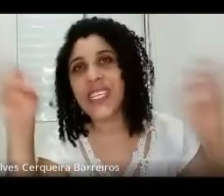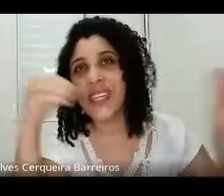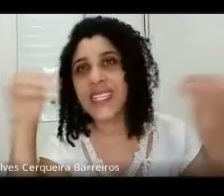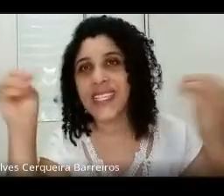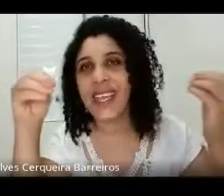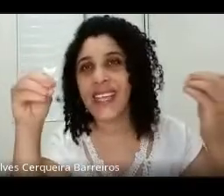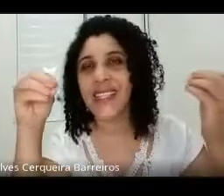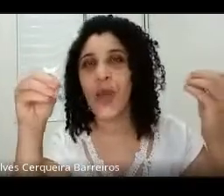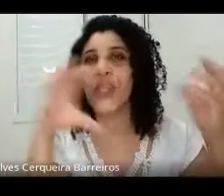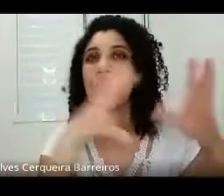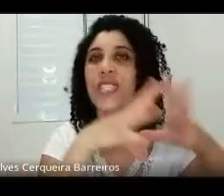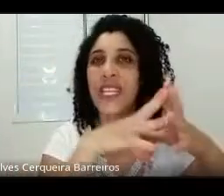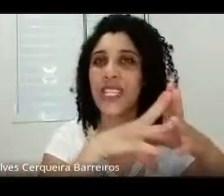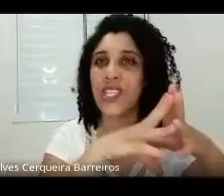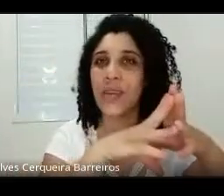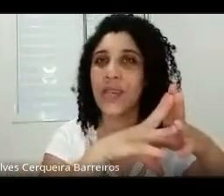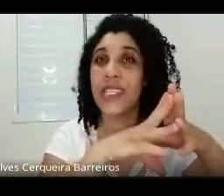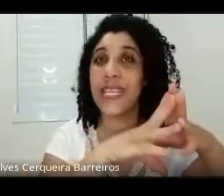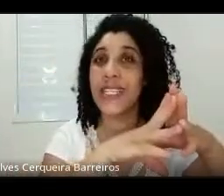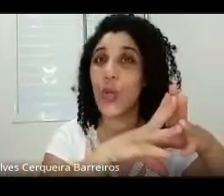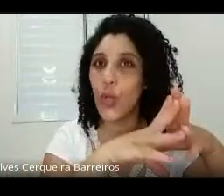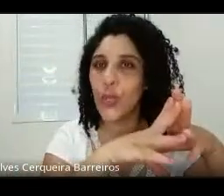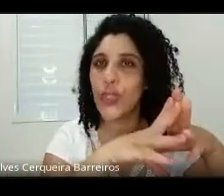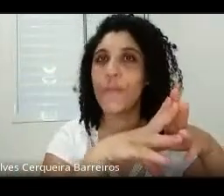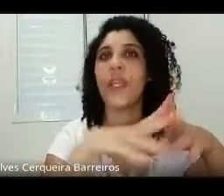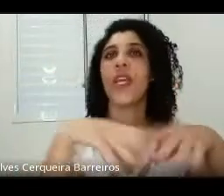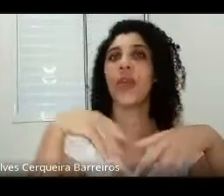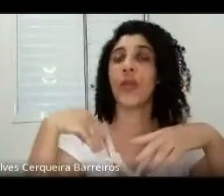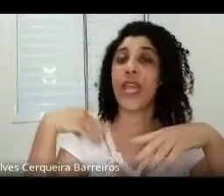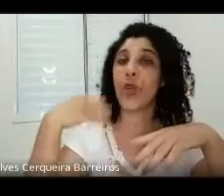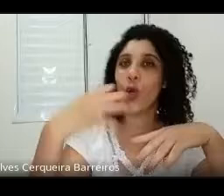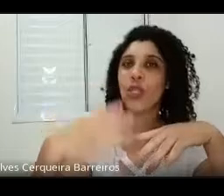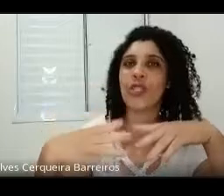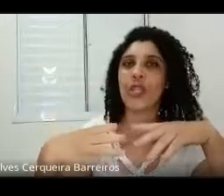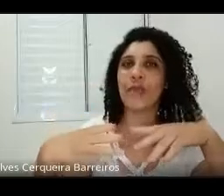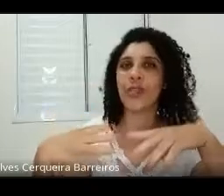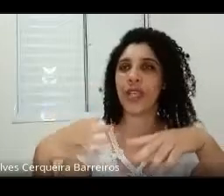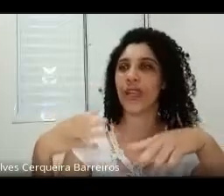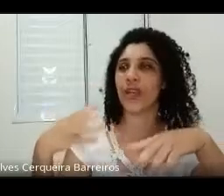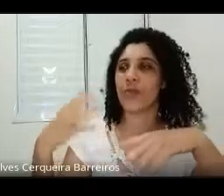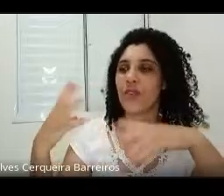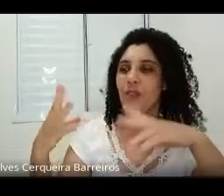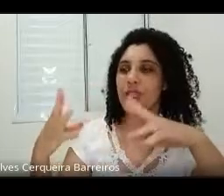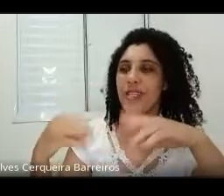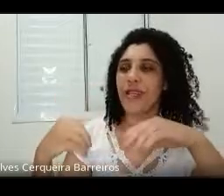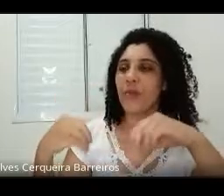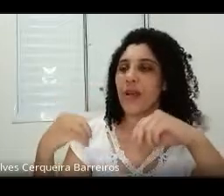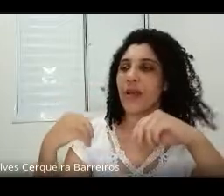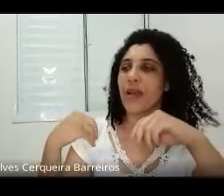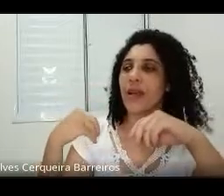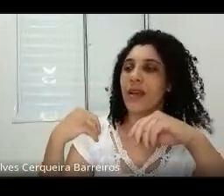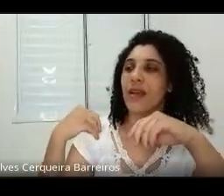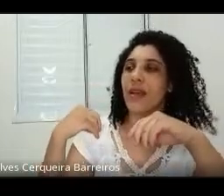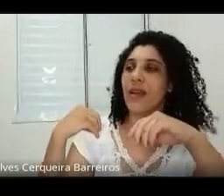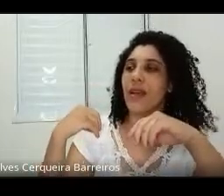vai conseguir fazer essa relação, que são os sinais que a gente chama de sinais icônicos. Que icônico é justamente o quê? É como se fosse